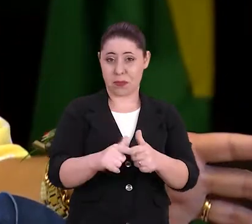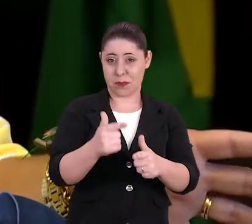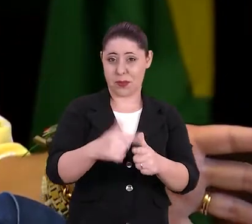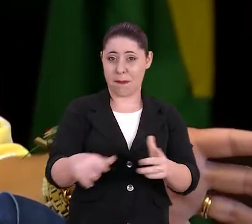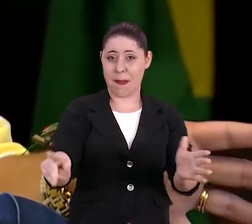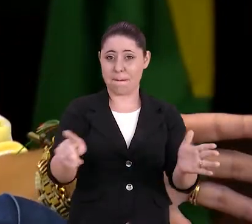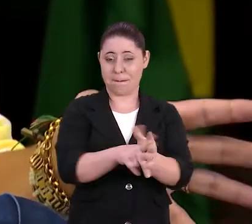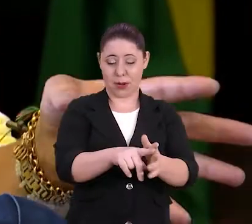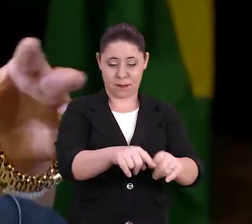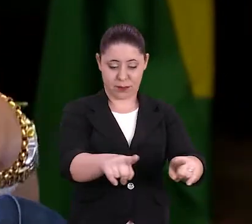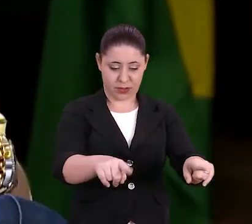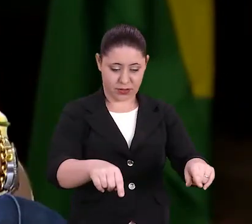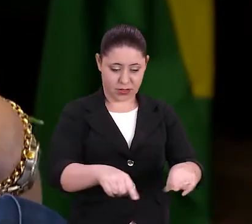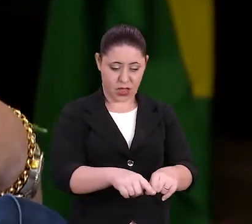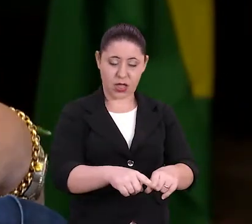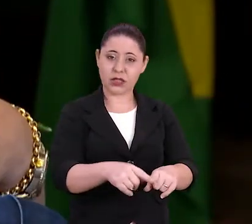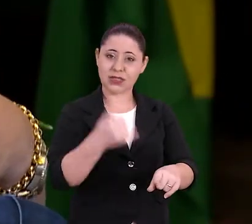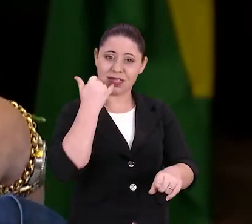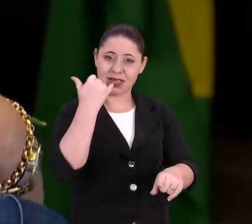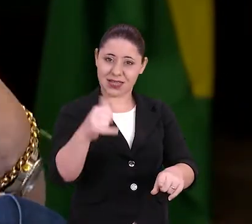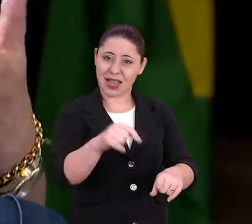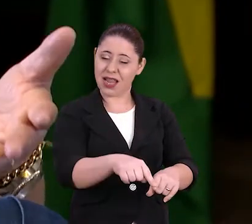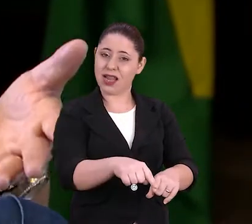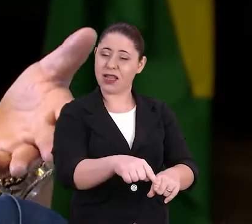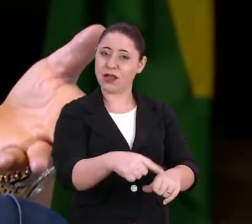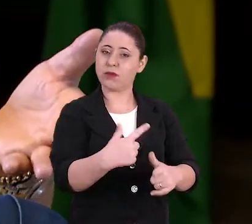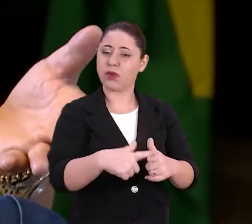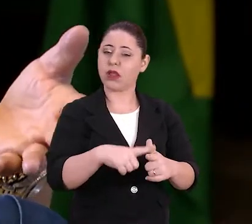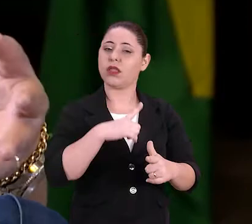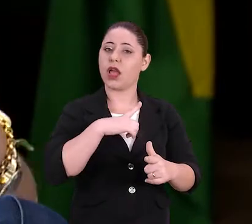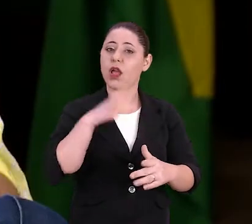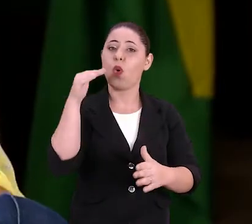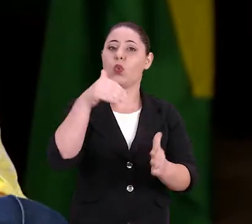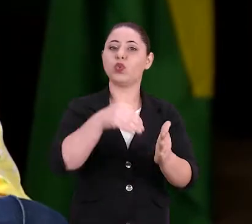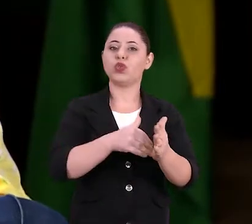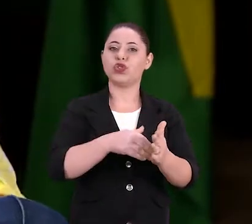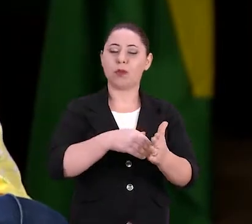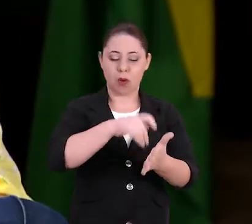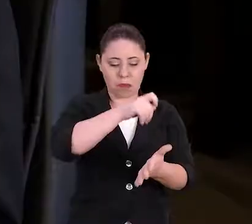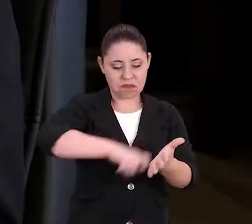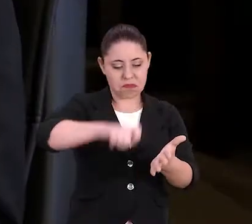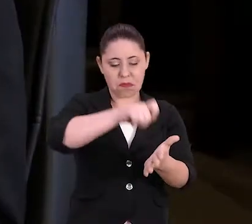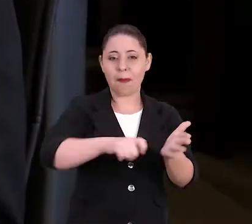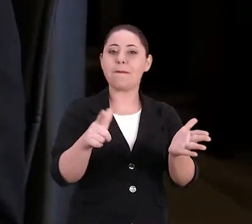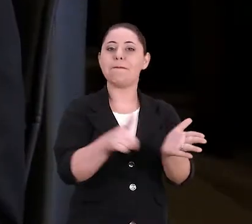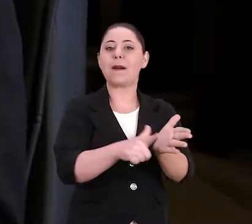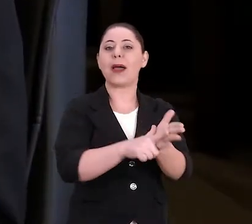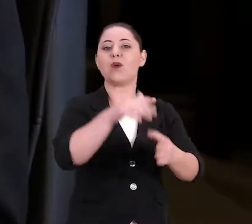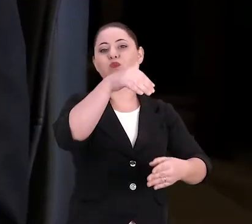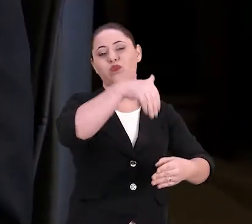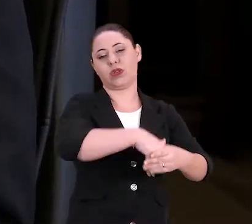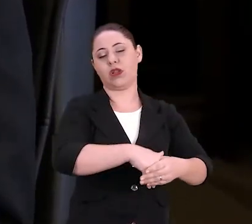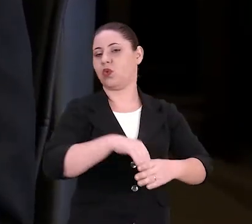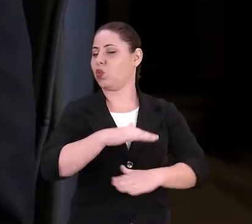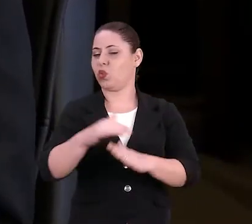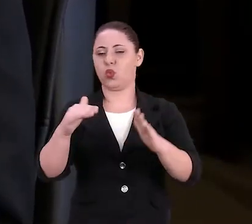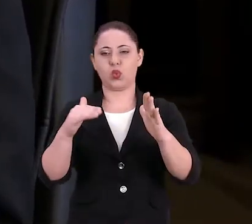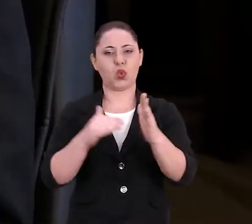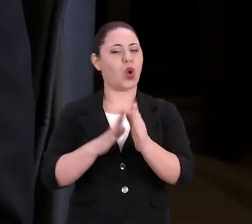na urna eletrônica, não, porque a gente tem como último recurso a votação manual. Então, sempre em todas as